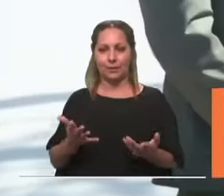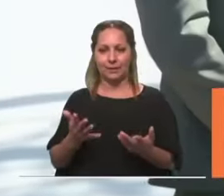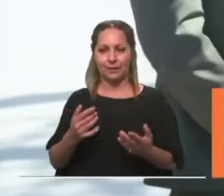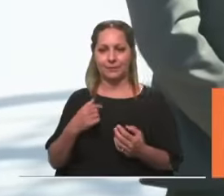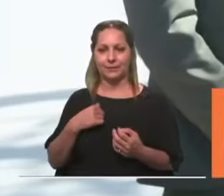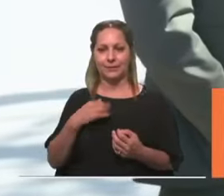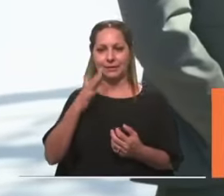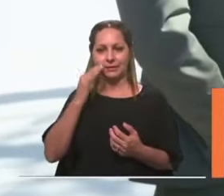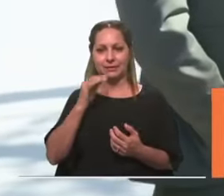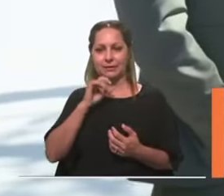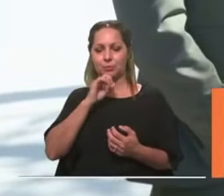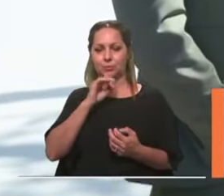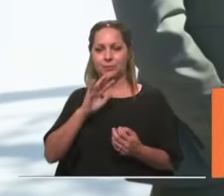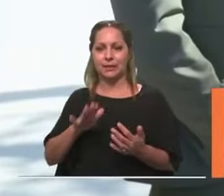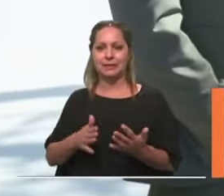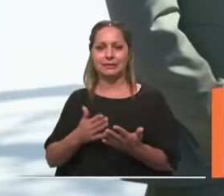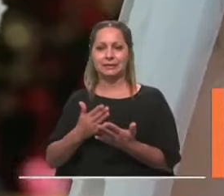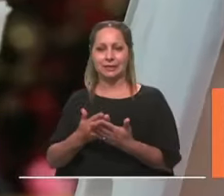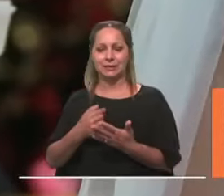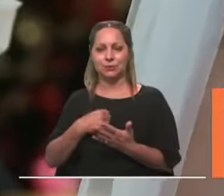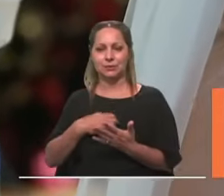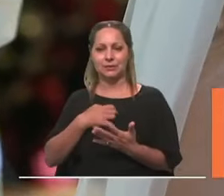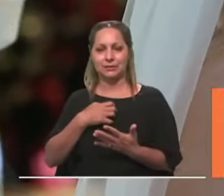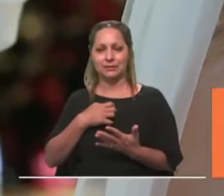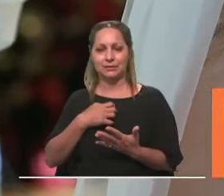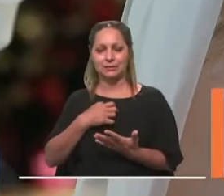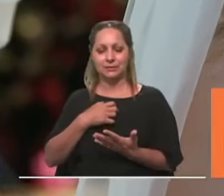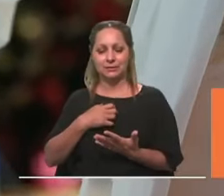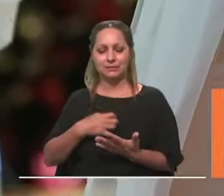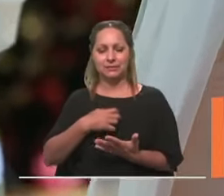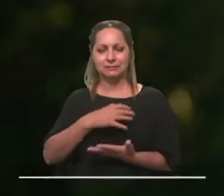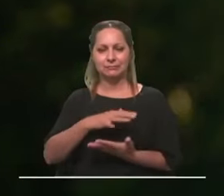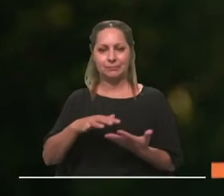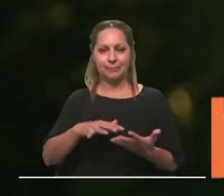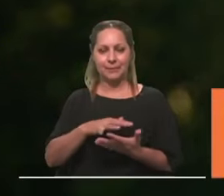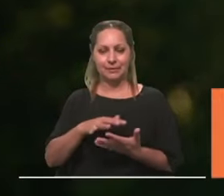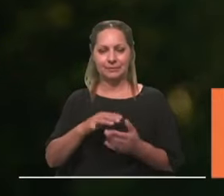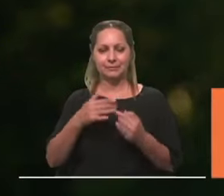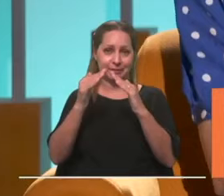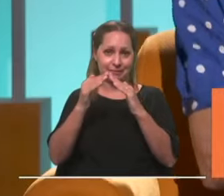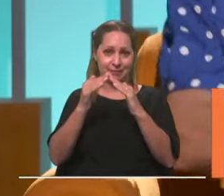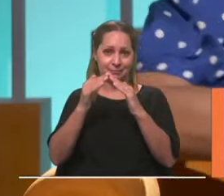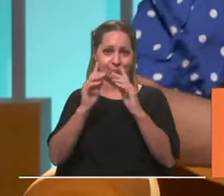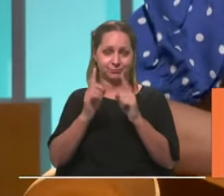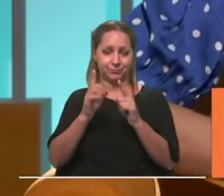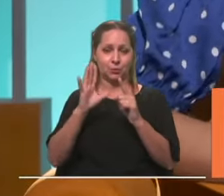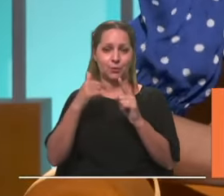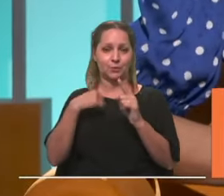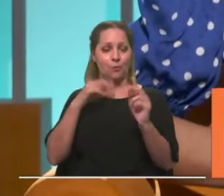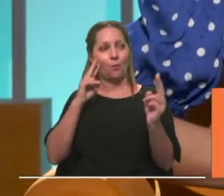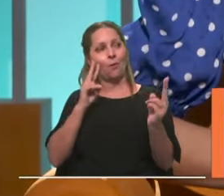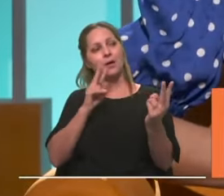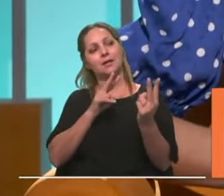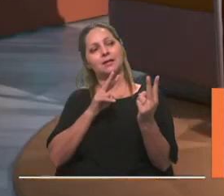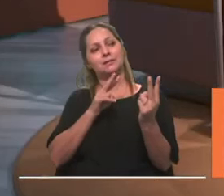tentar dar uma oportunidade. Então foi ali um mix de sentimentos. Mas diga-me lá, ficou desiludido? Quando eu olhei para a